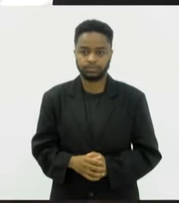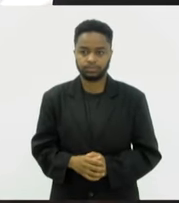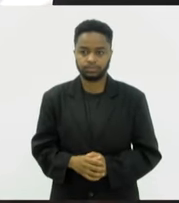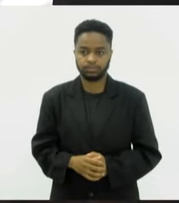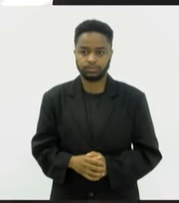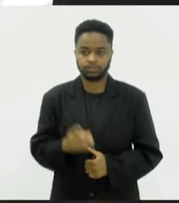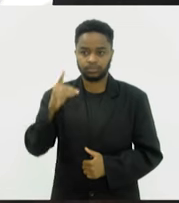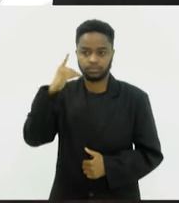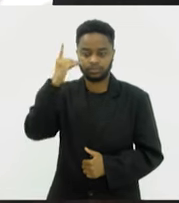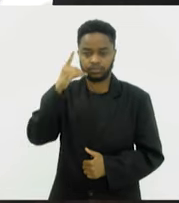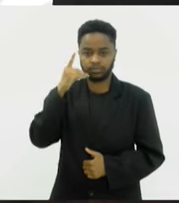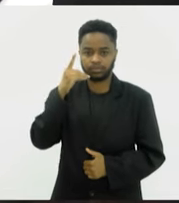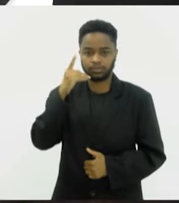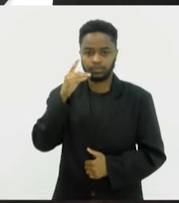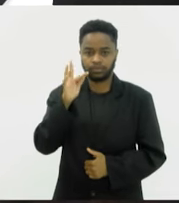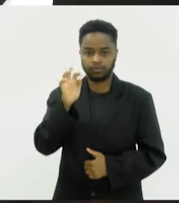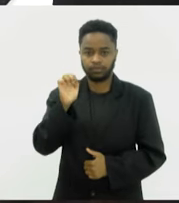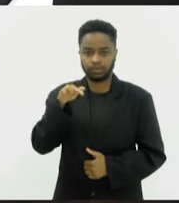Deputado Renan Jordi.